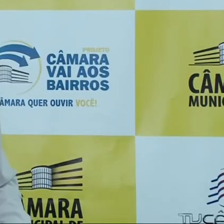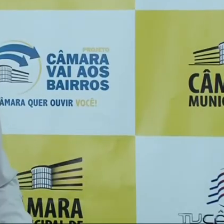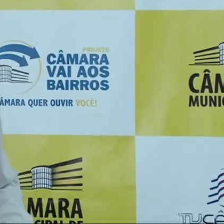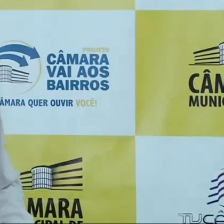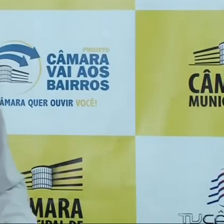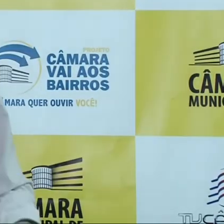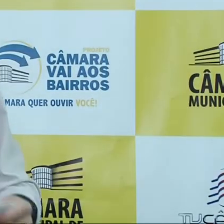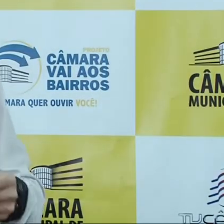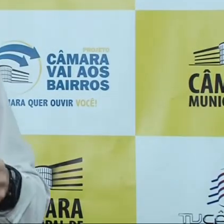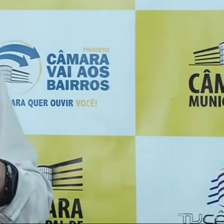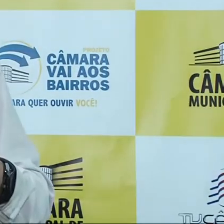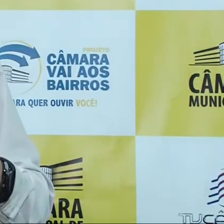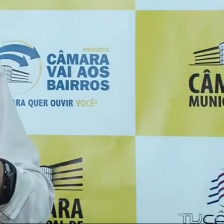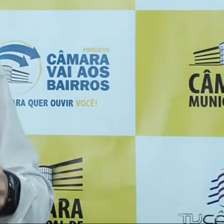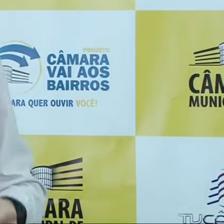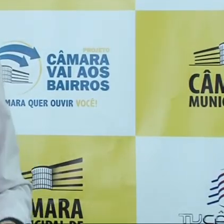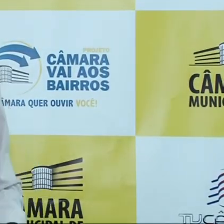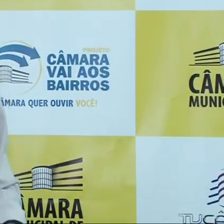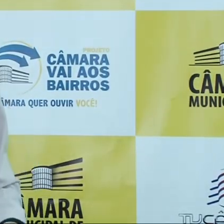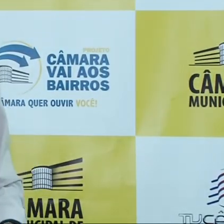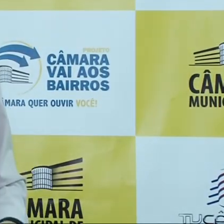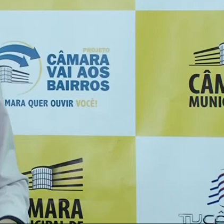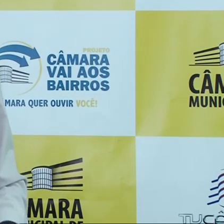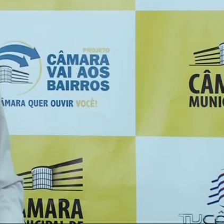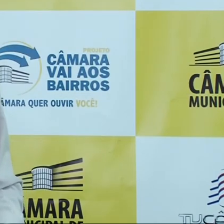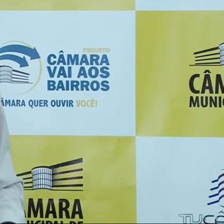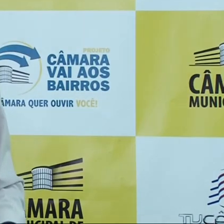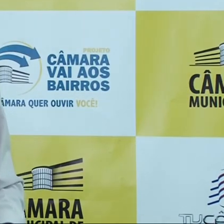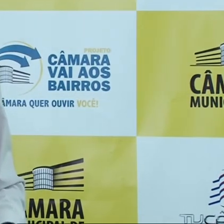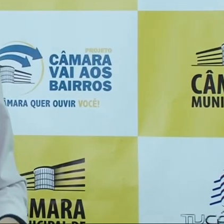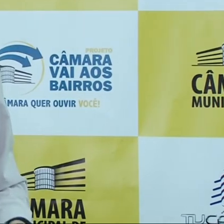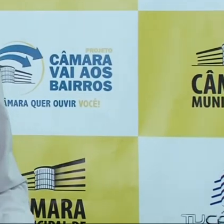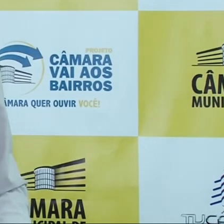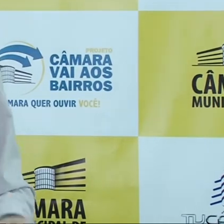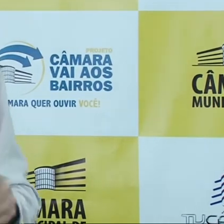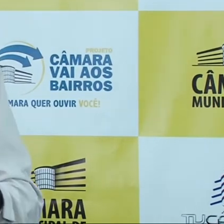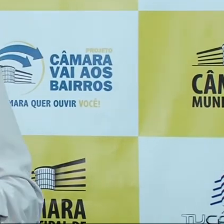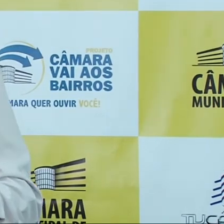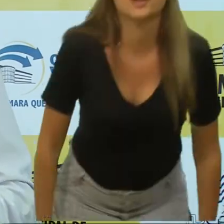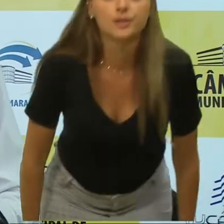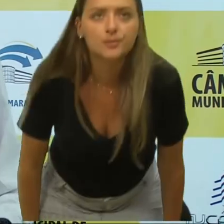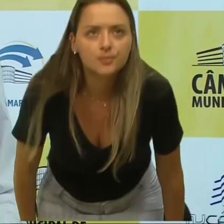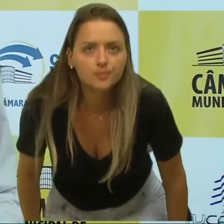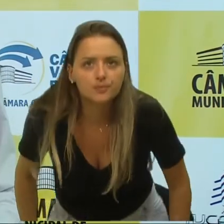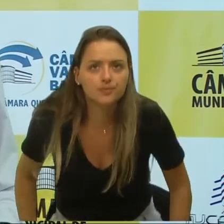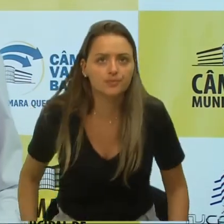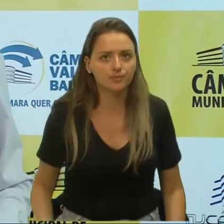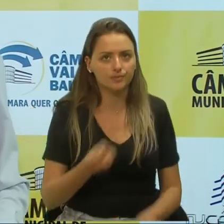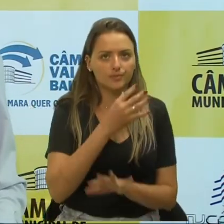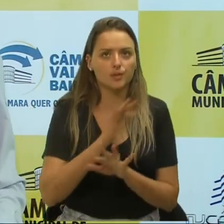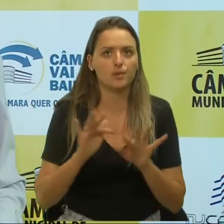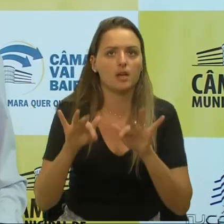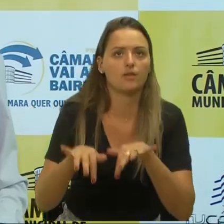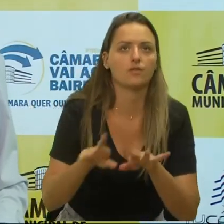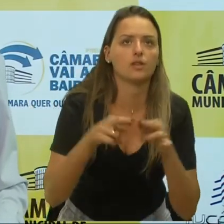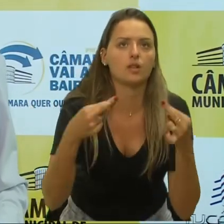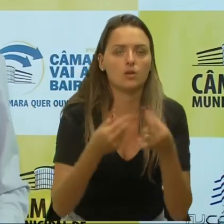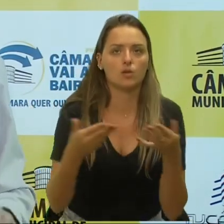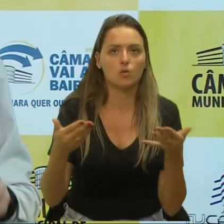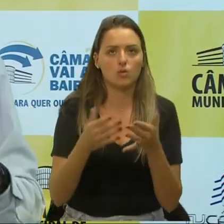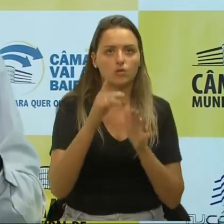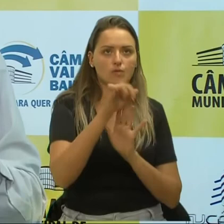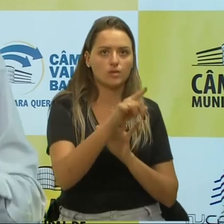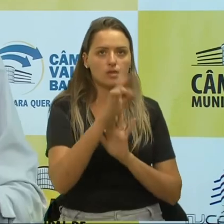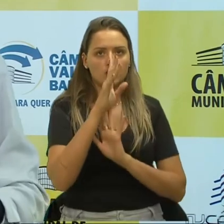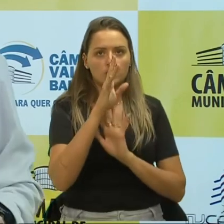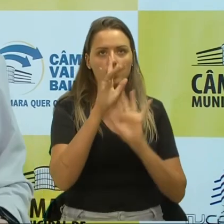Muito bem, encerrada a sessão ordinária desta terça-feira, 3 de março de 2020, sessão que você pode acompanhar ao vivo aqui pela TV Câmara Caxias, canal